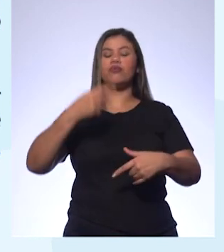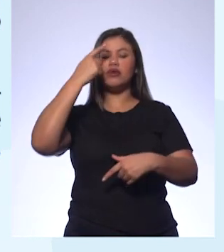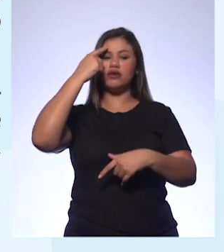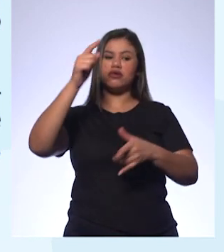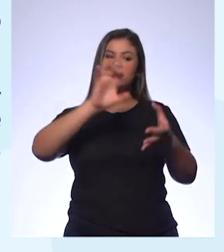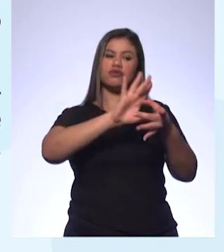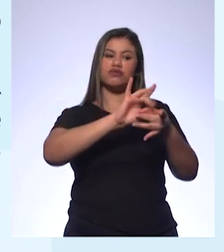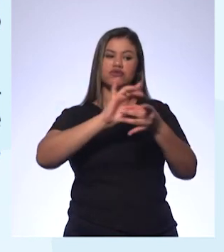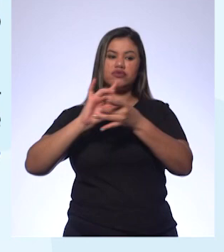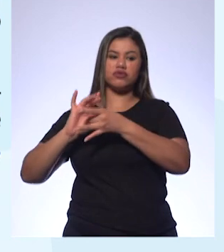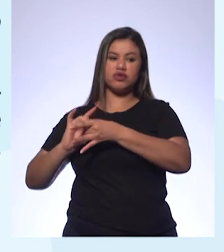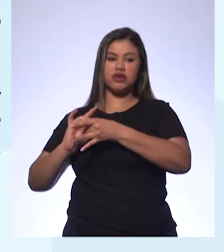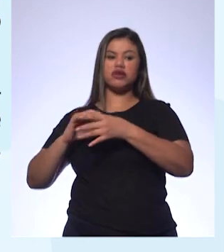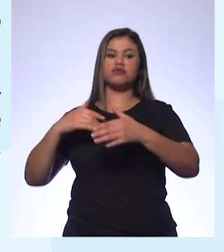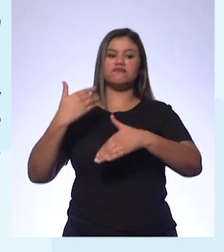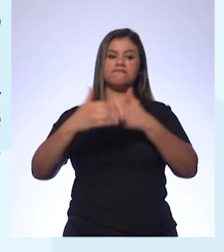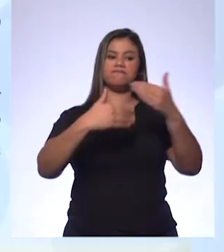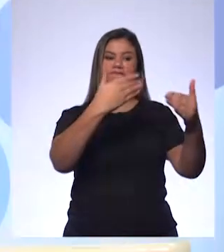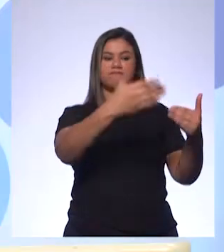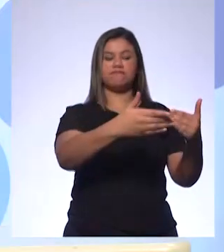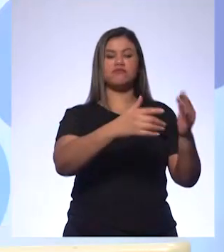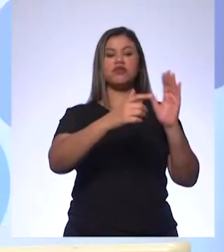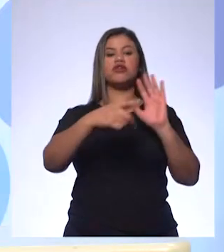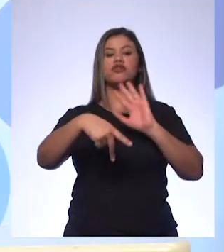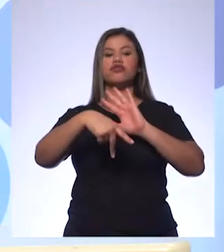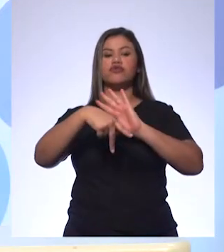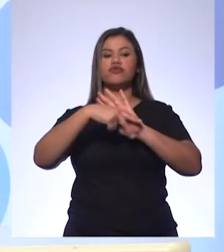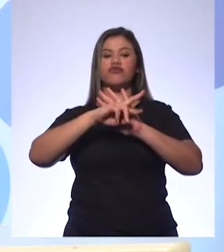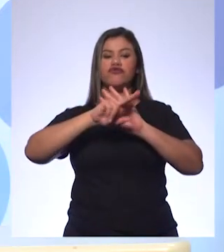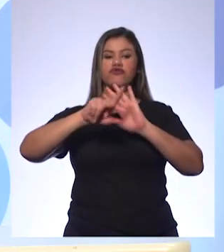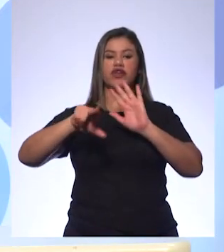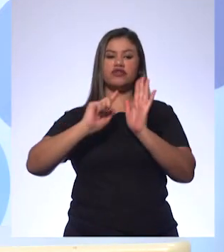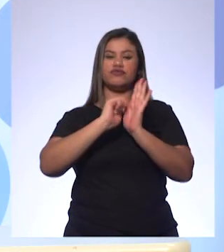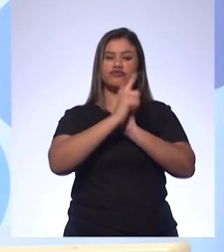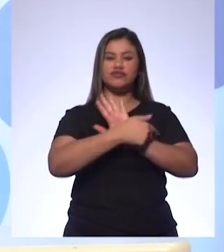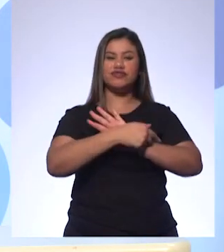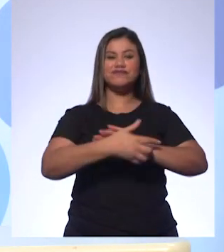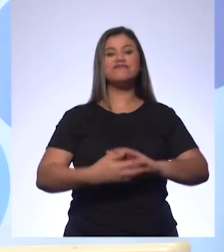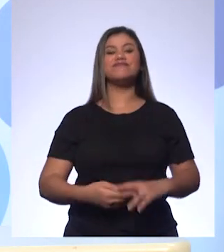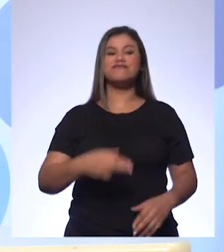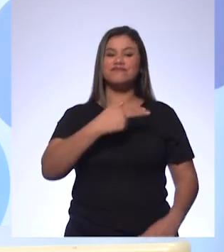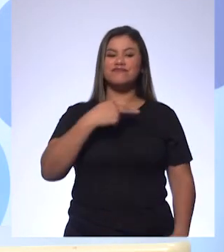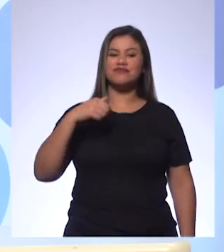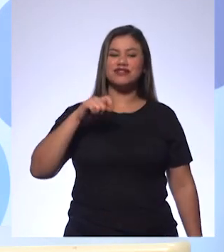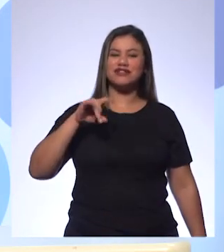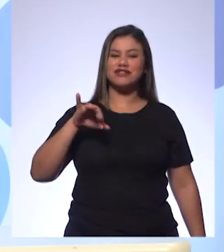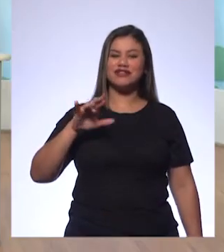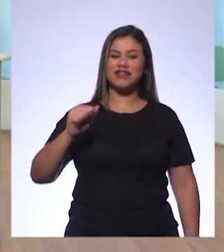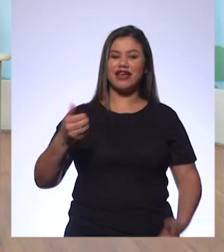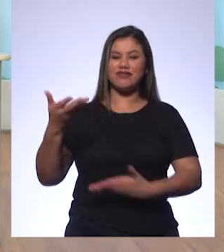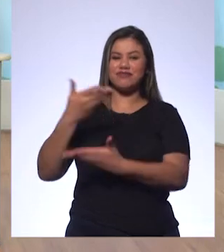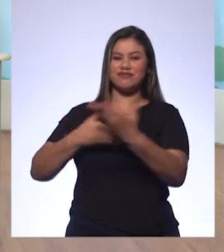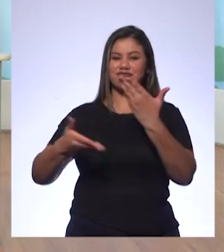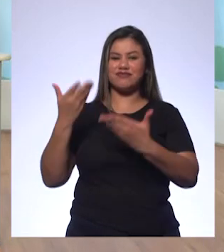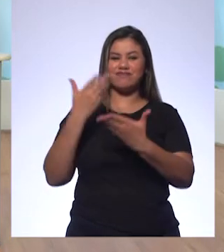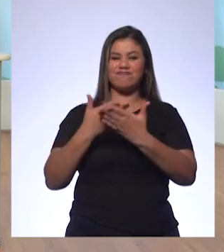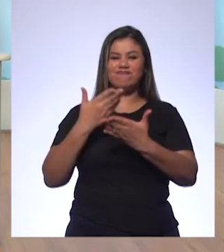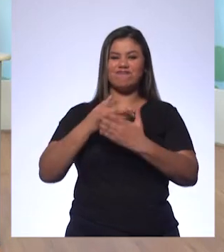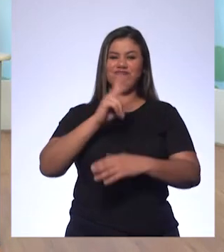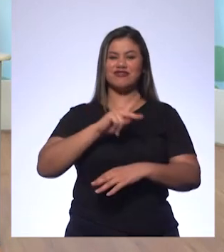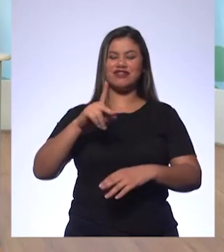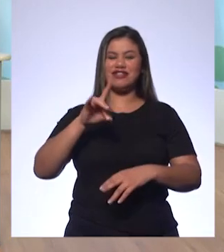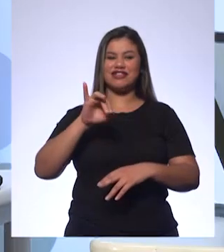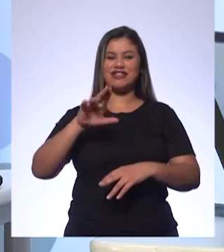situação de produção e as características do gênero. Eu sou a professora Andreia e eu vou moderar a aula da professora Dani. Bom dia, Dani.